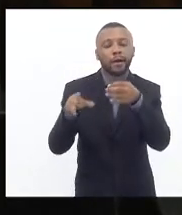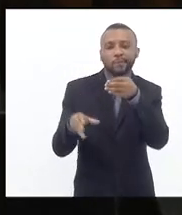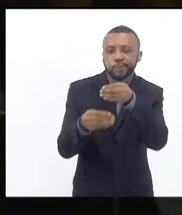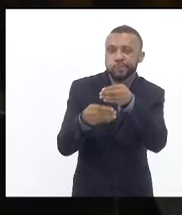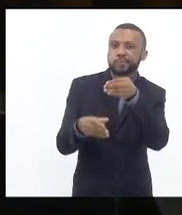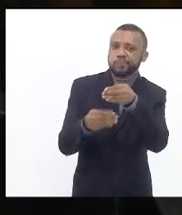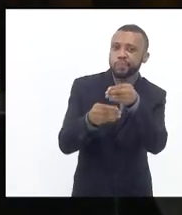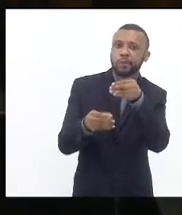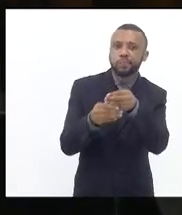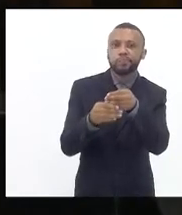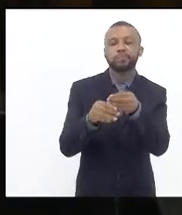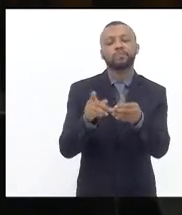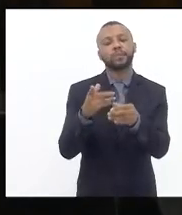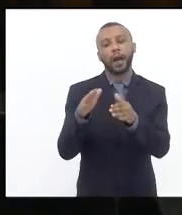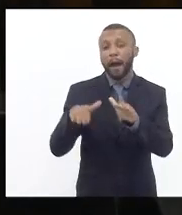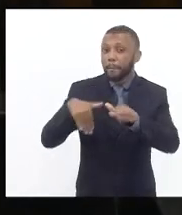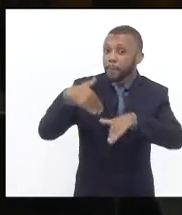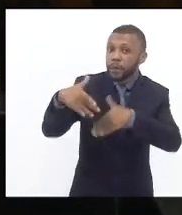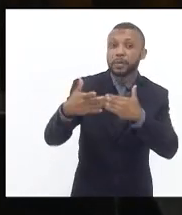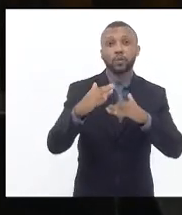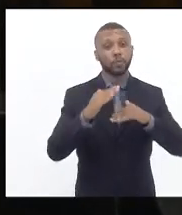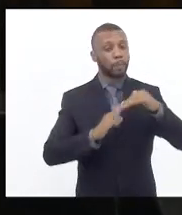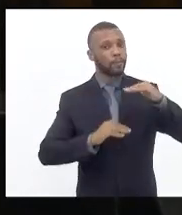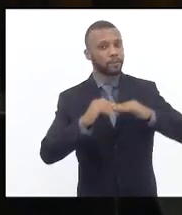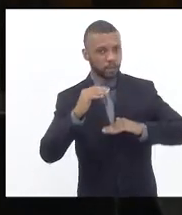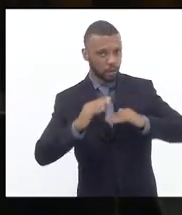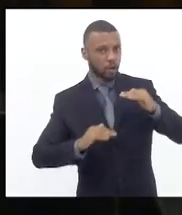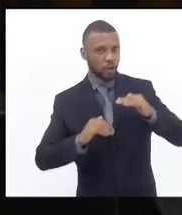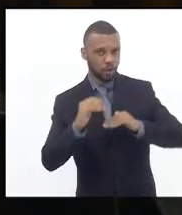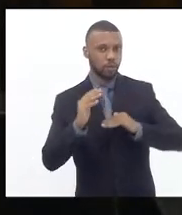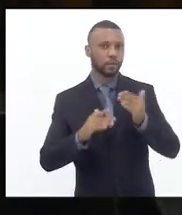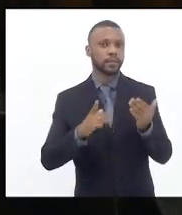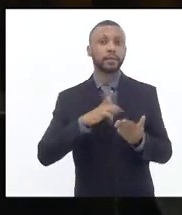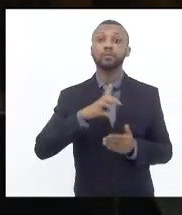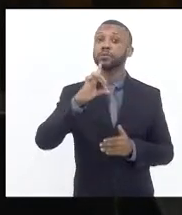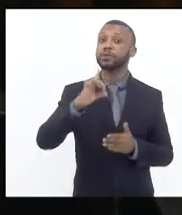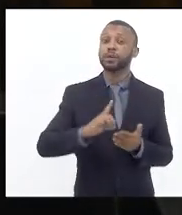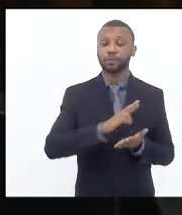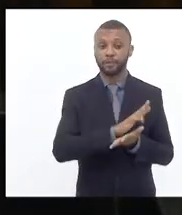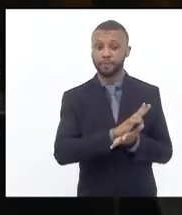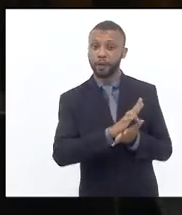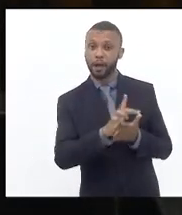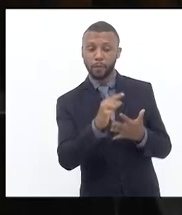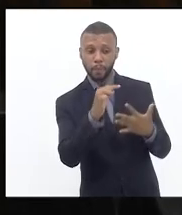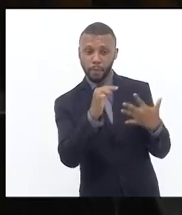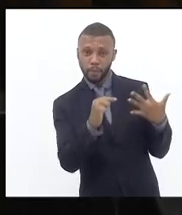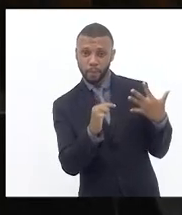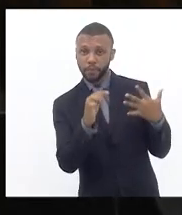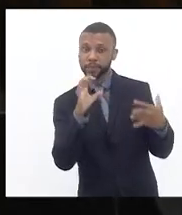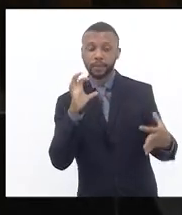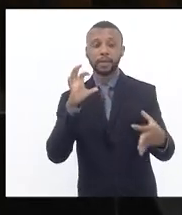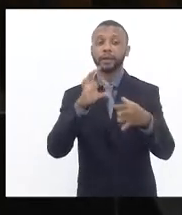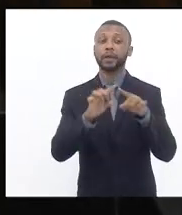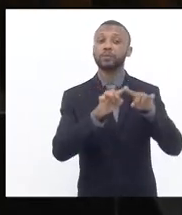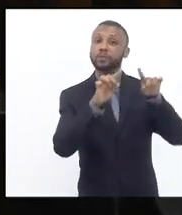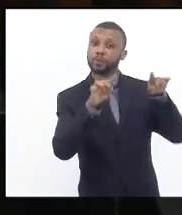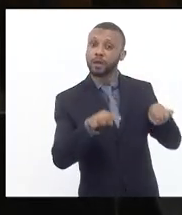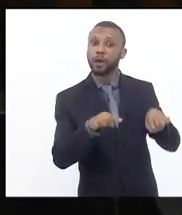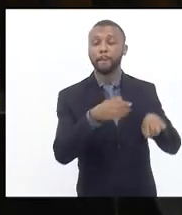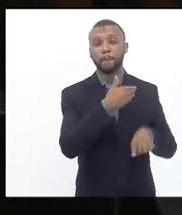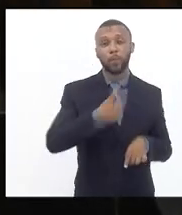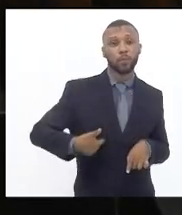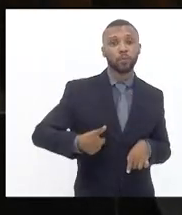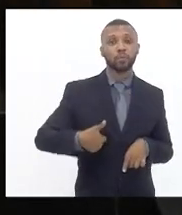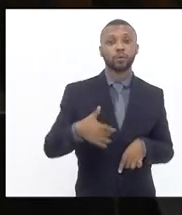funcionárias da progressão de carreiras e das e tem mais direitos Que São Direitos atinentes ao servidor público não é nenhum